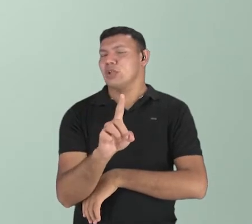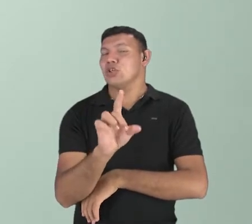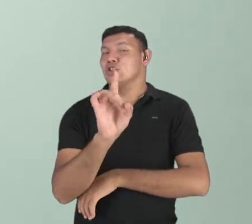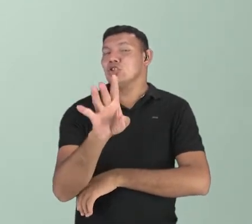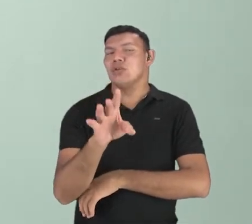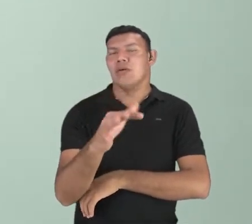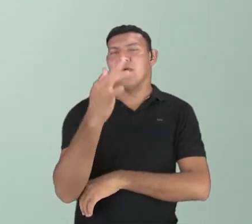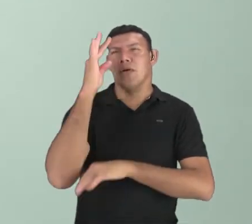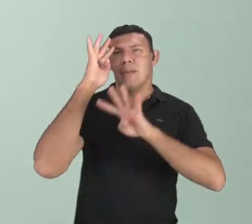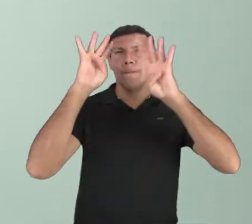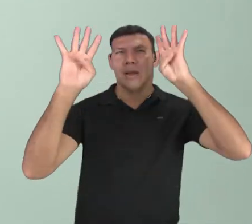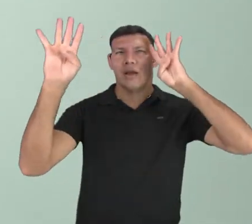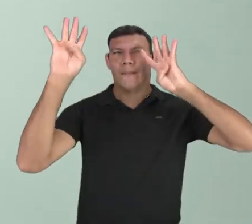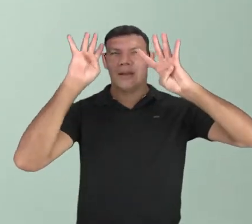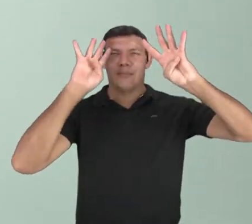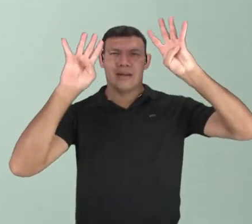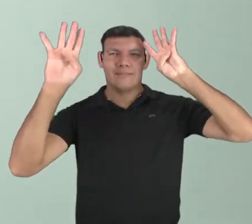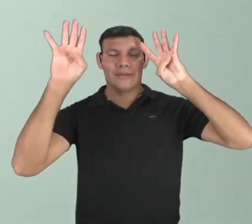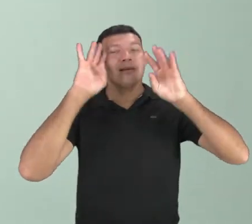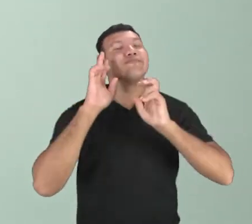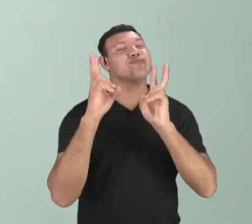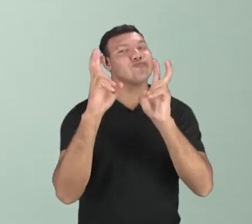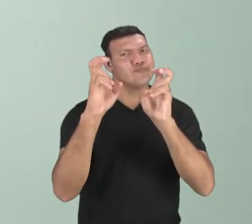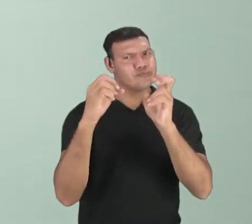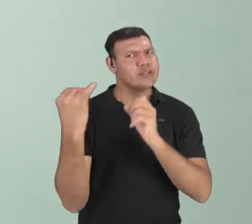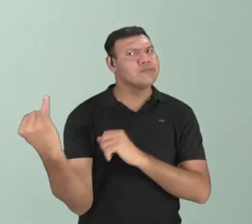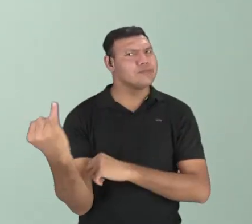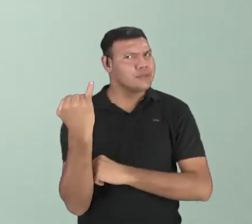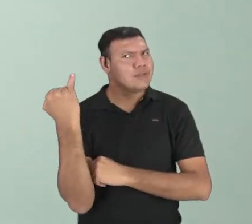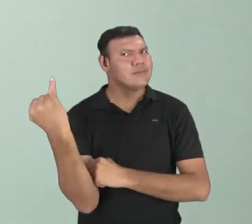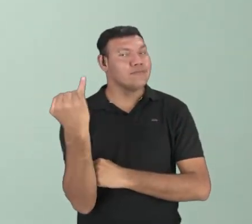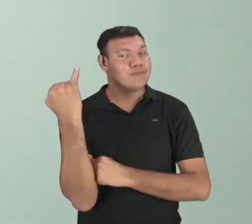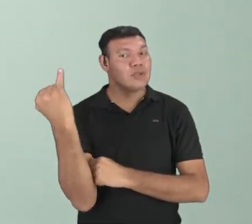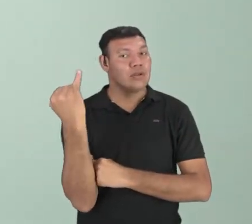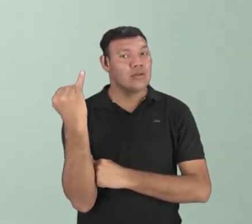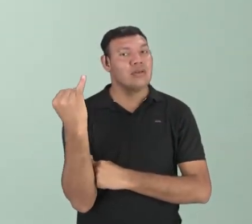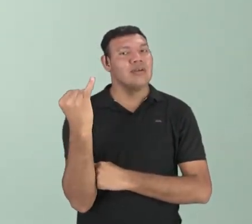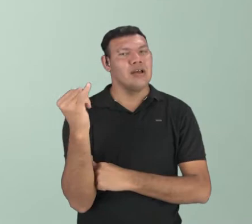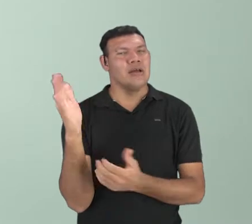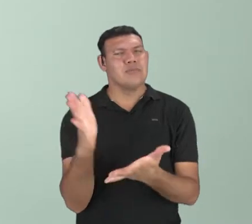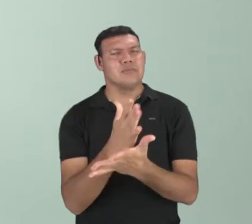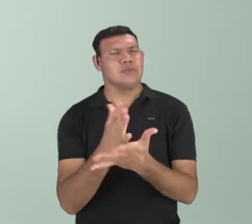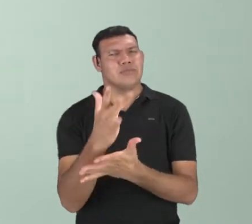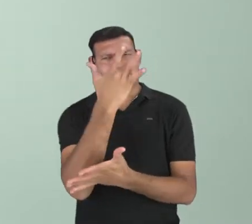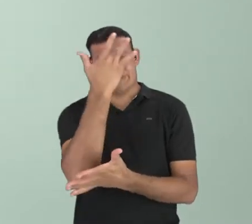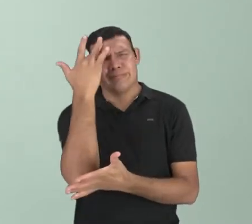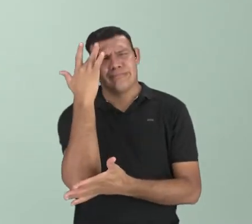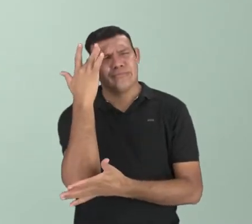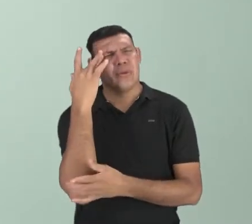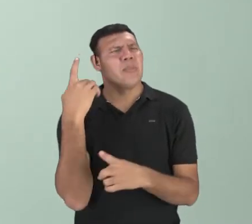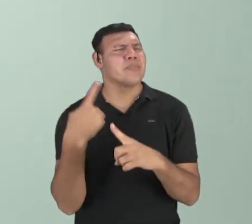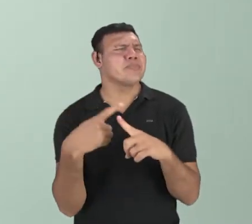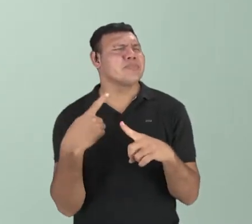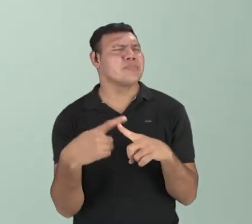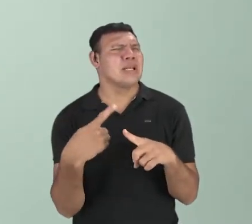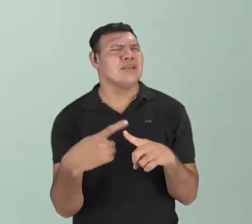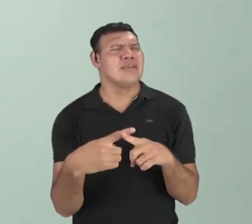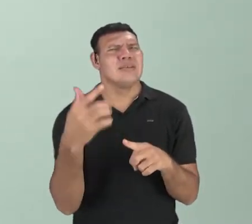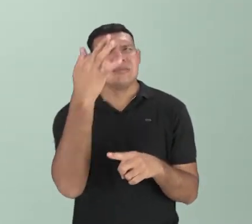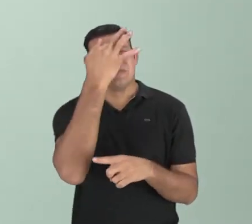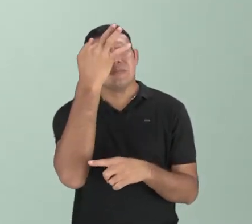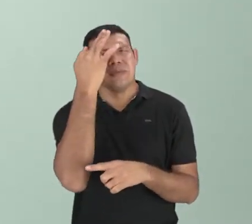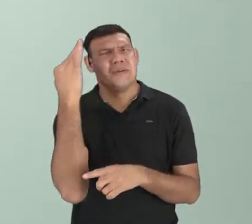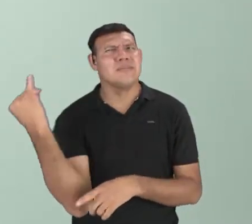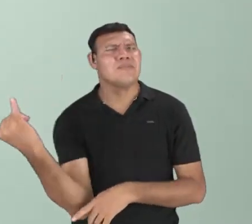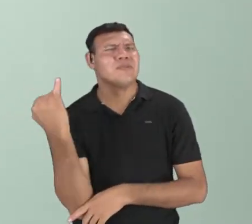bom? Então, essa é uma grande temática, é importante porque muita gente diz, para que serve mesmo filosofia, né? Por que a gente